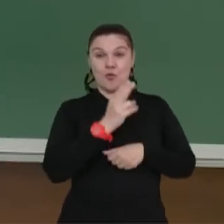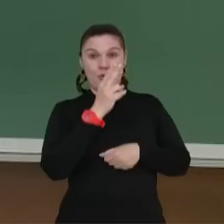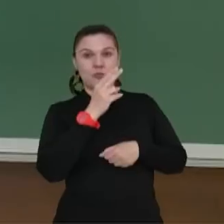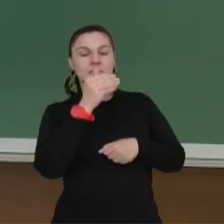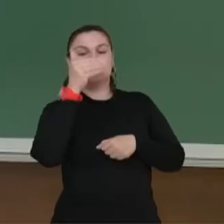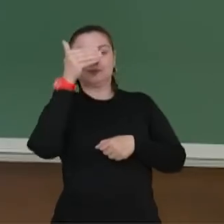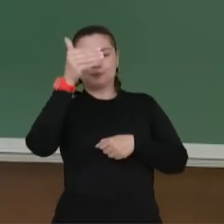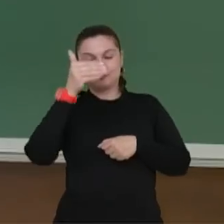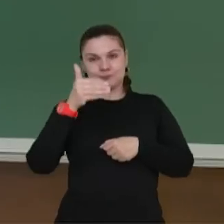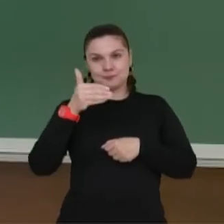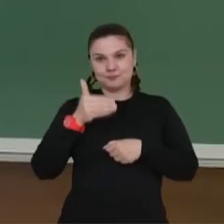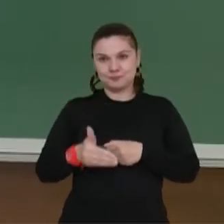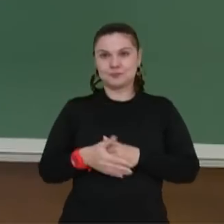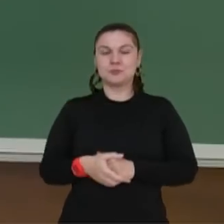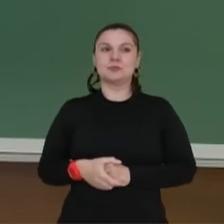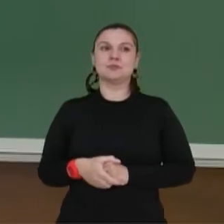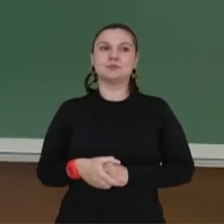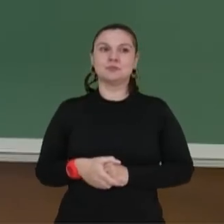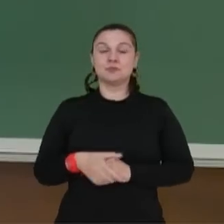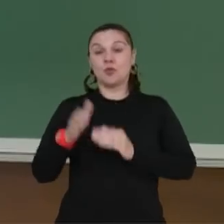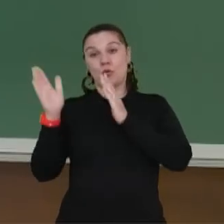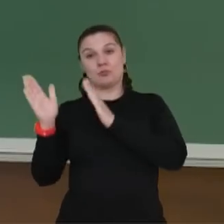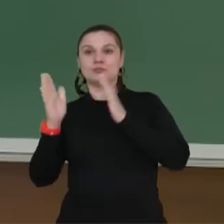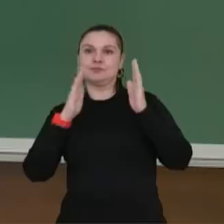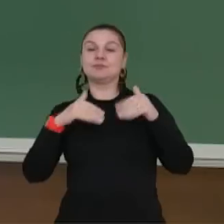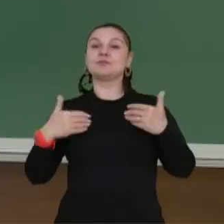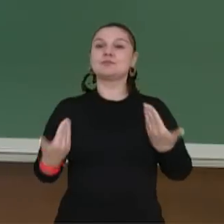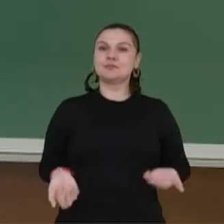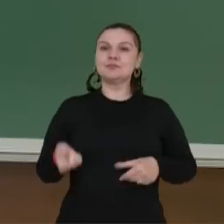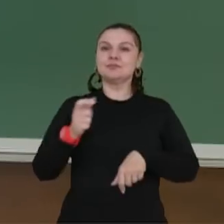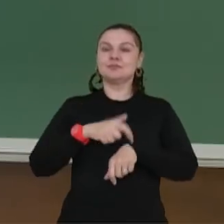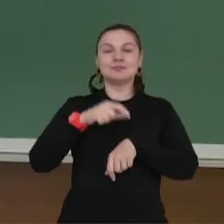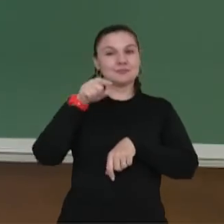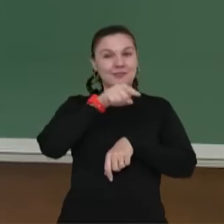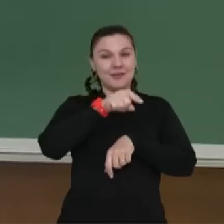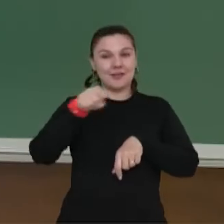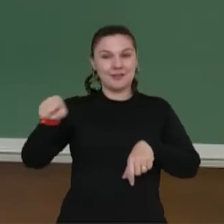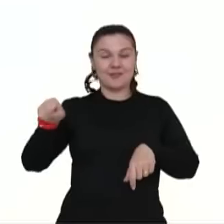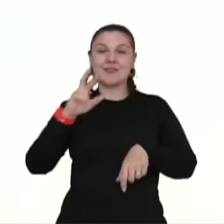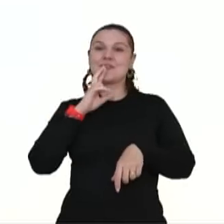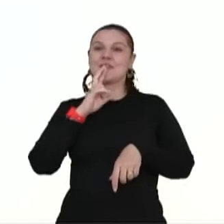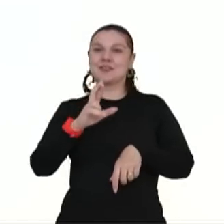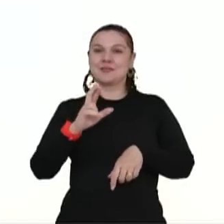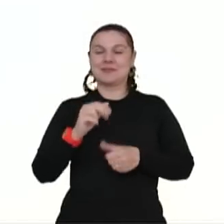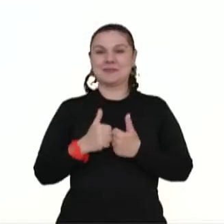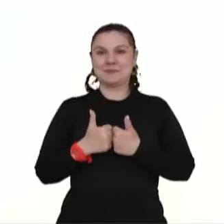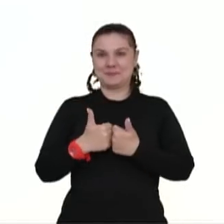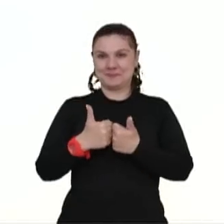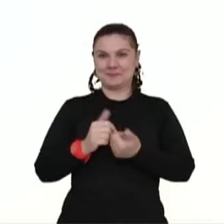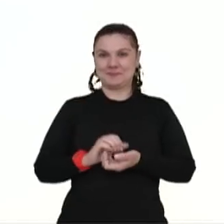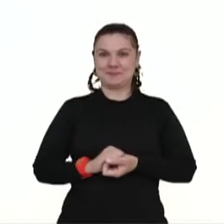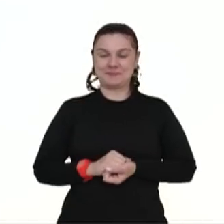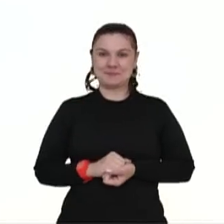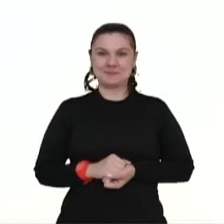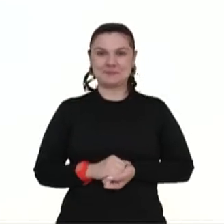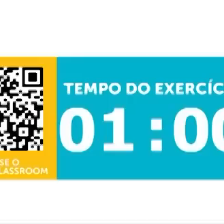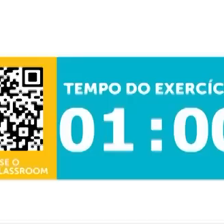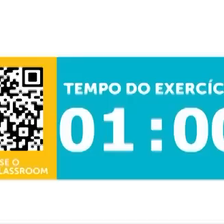a ordinal, tá? Ou é de um jeito ou é do outro jeito. Pense um pouquinho e daí a gente já volta com a resposta dessa questão.